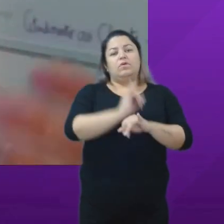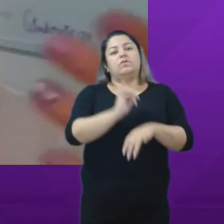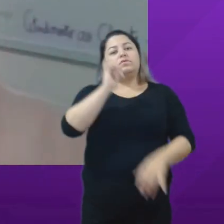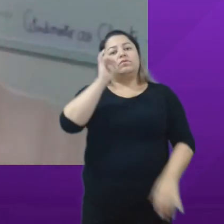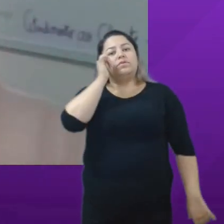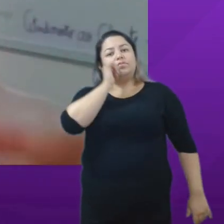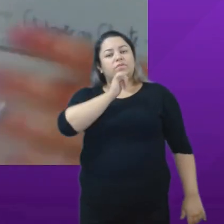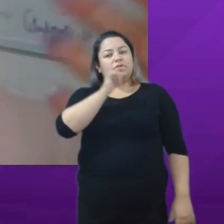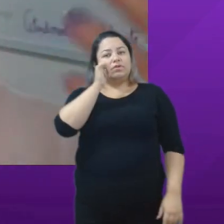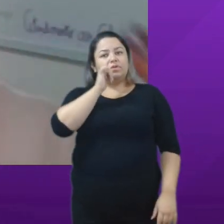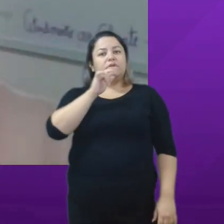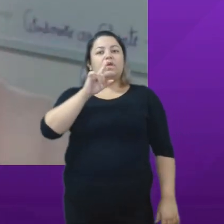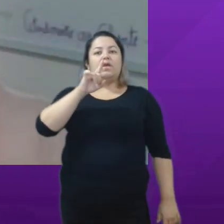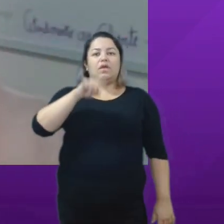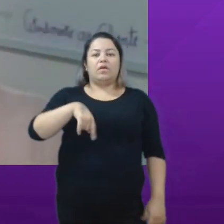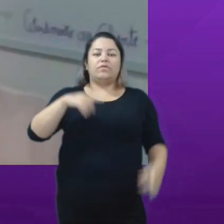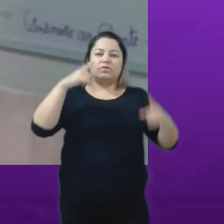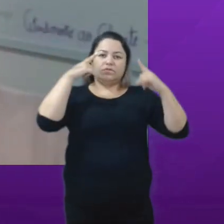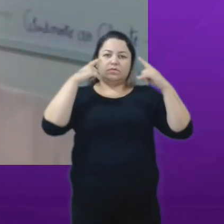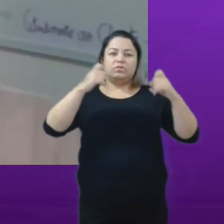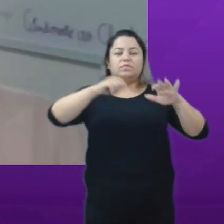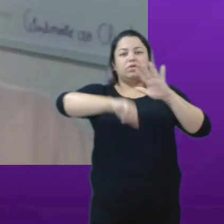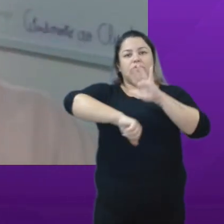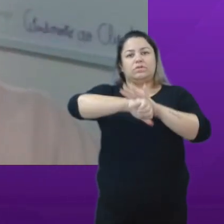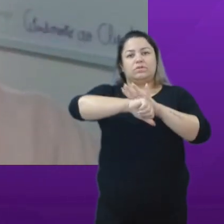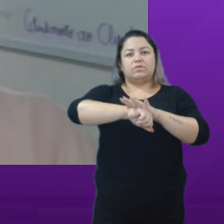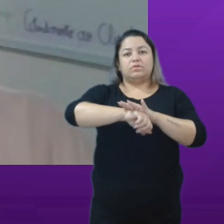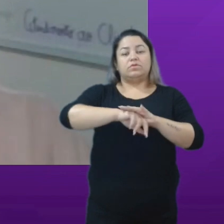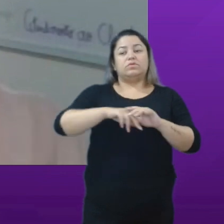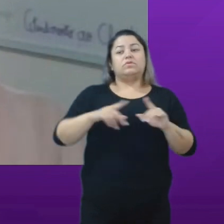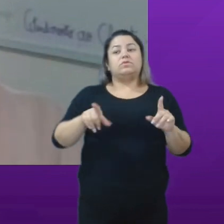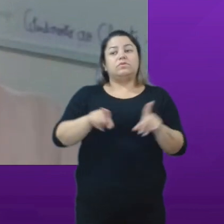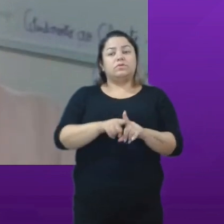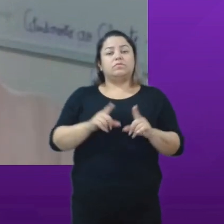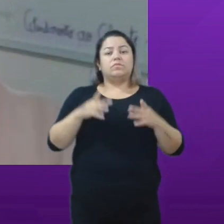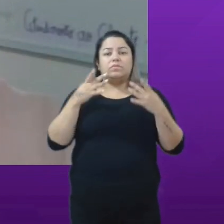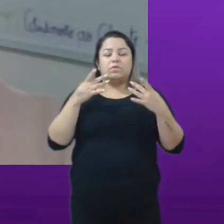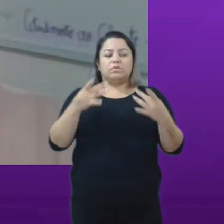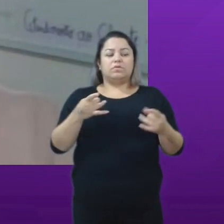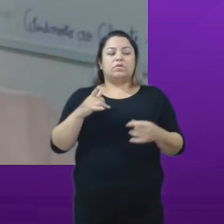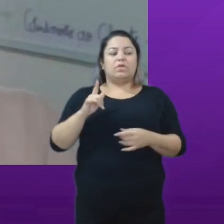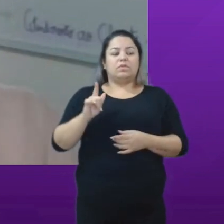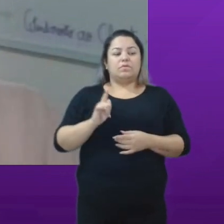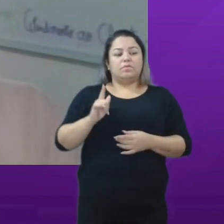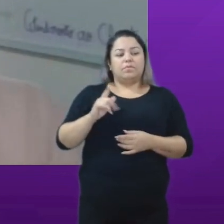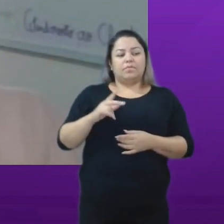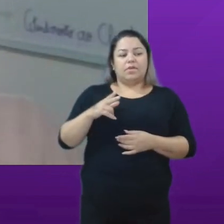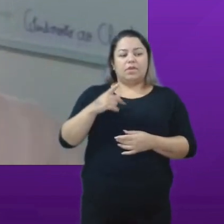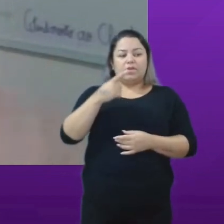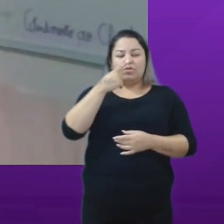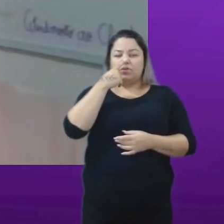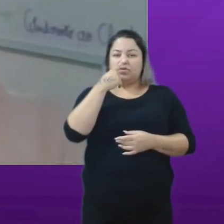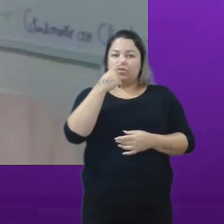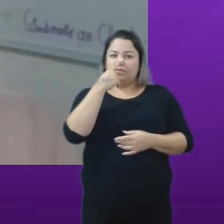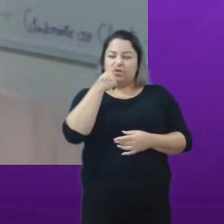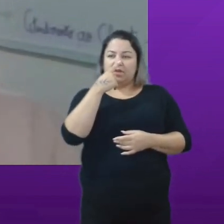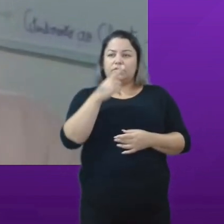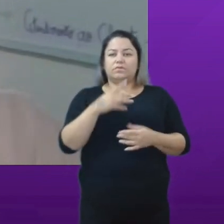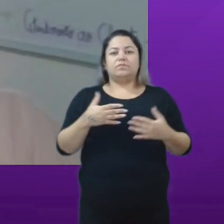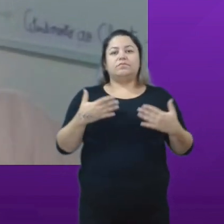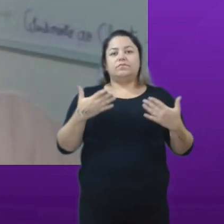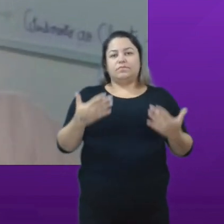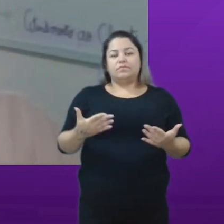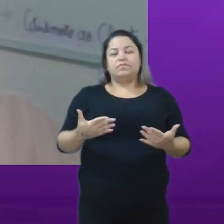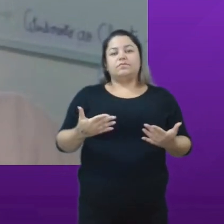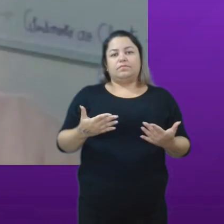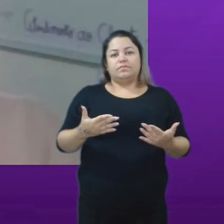são vítimas de crime, de exposição, né, de intimidades, enfim, são vítimas